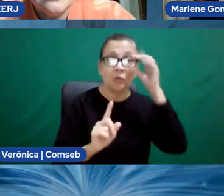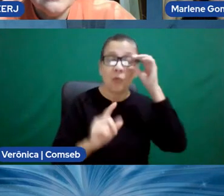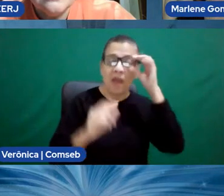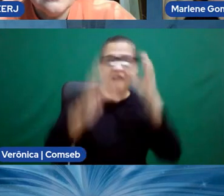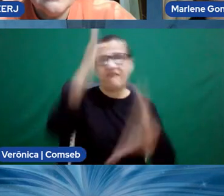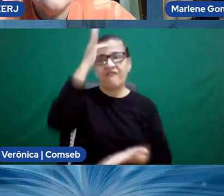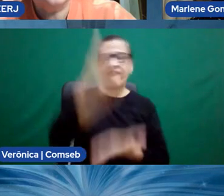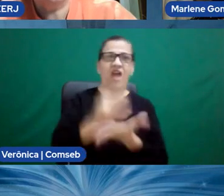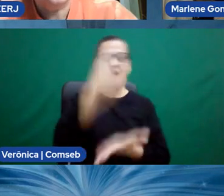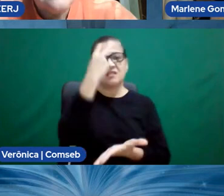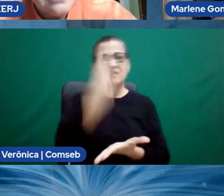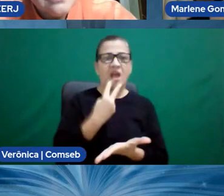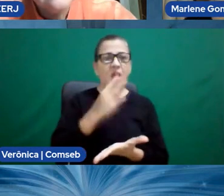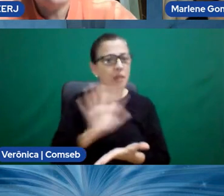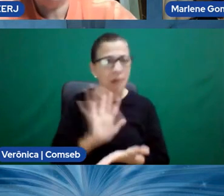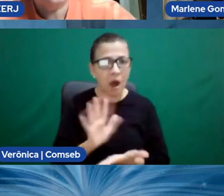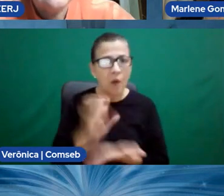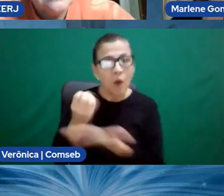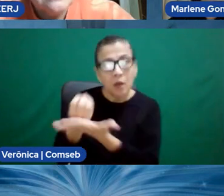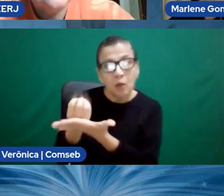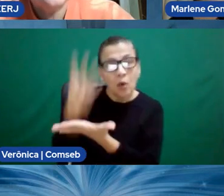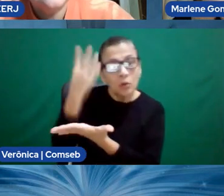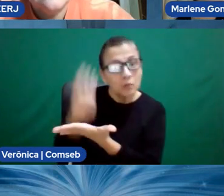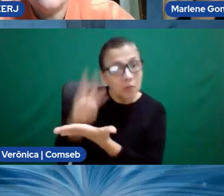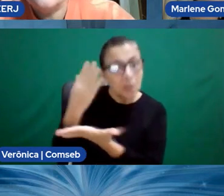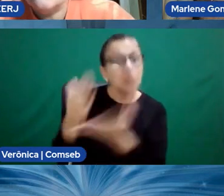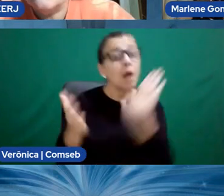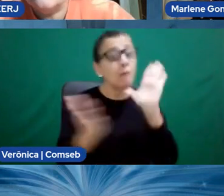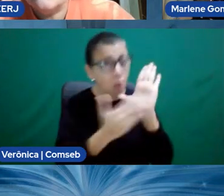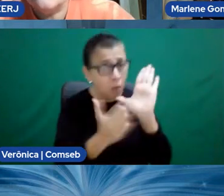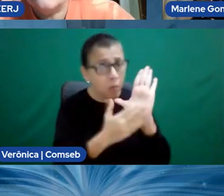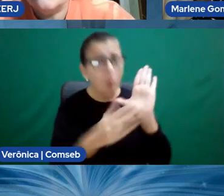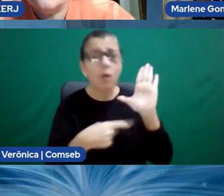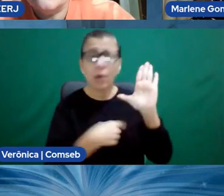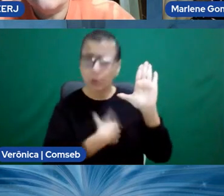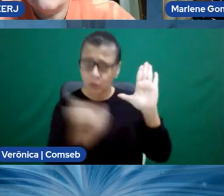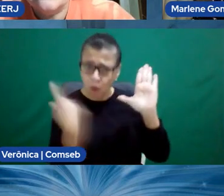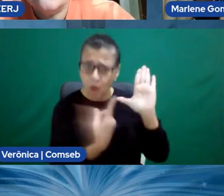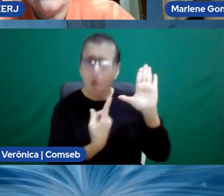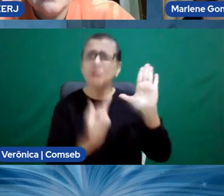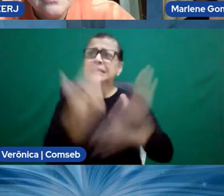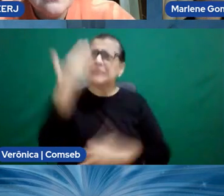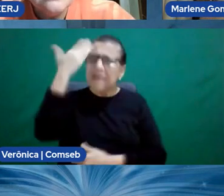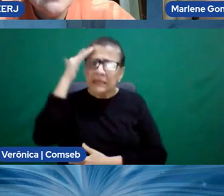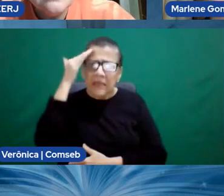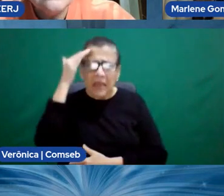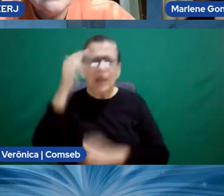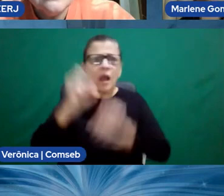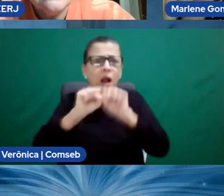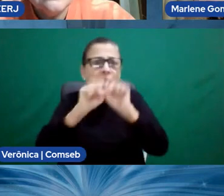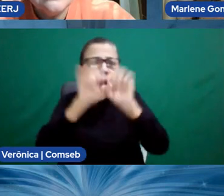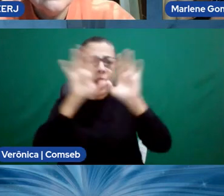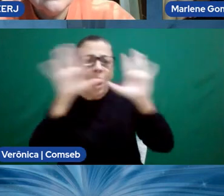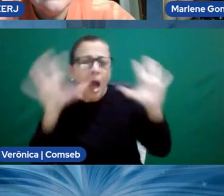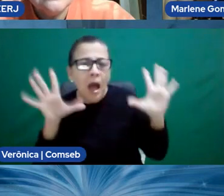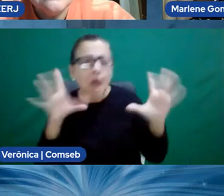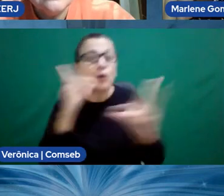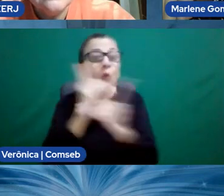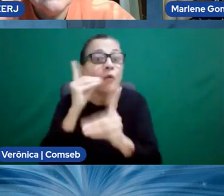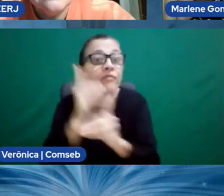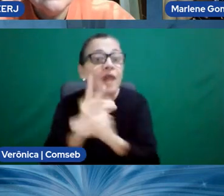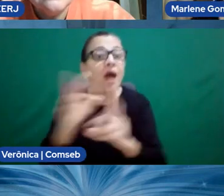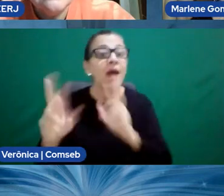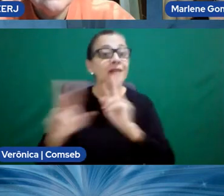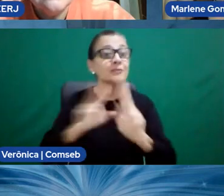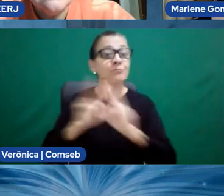A doutrina propõe para que a gente pense, para que a gente tente entender o que está acontecendo, encontrar as respostas que não estão aí,